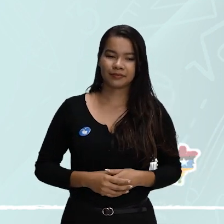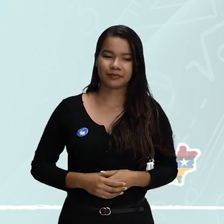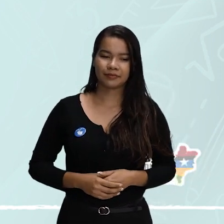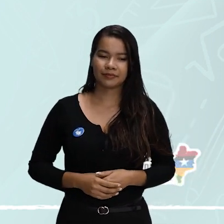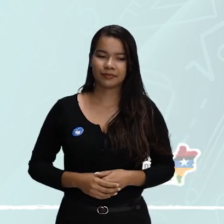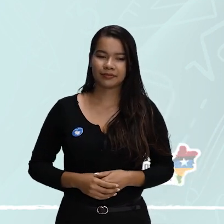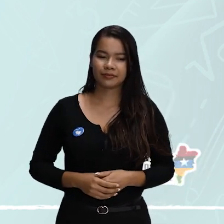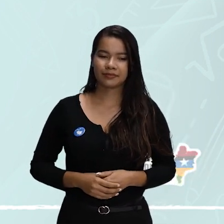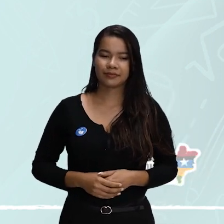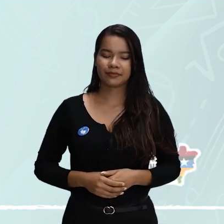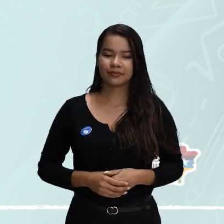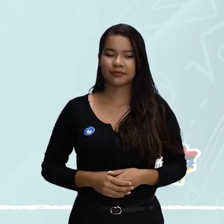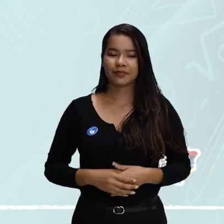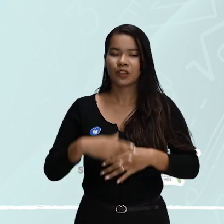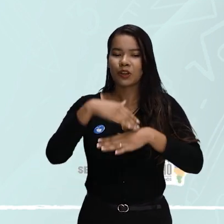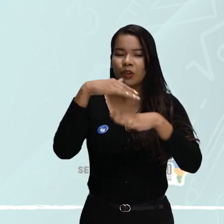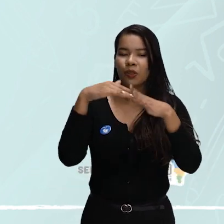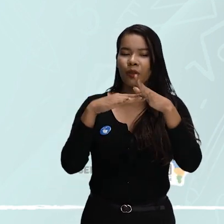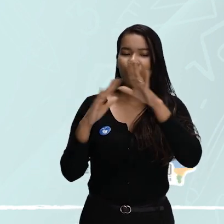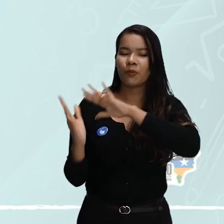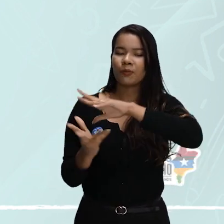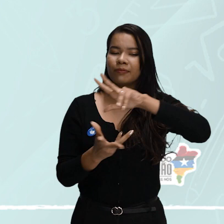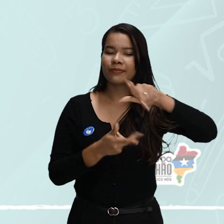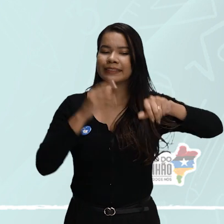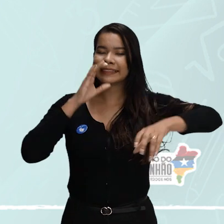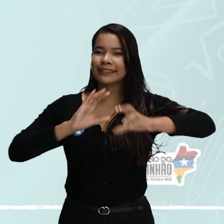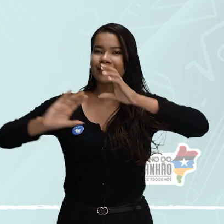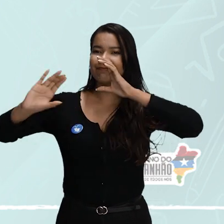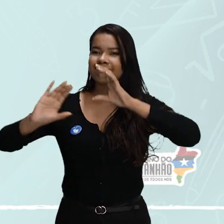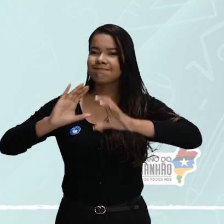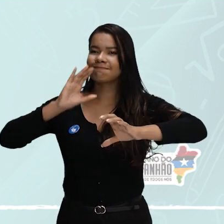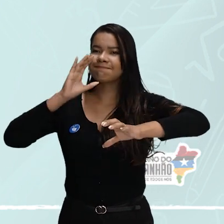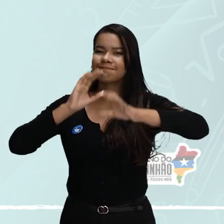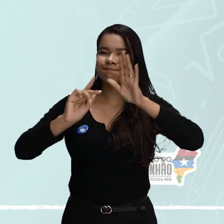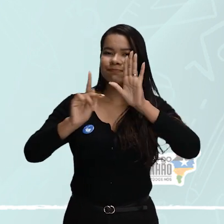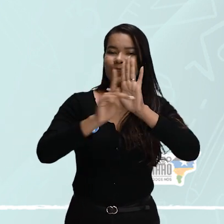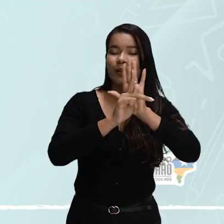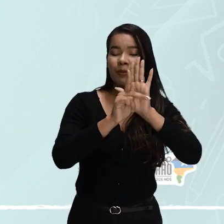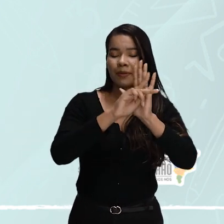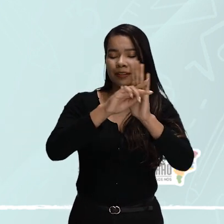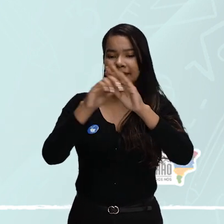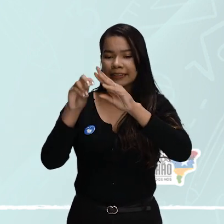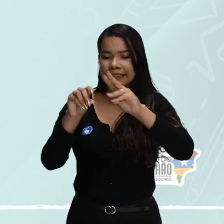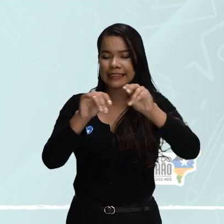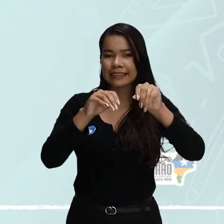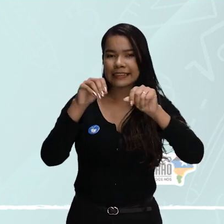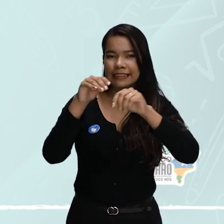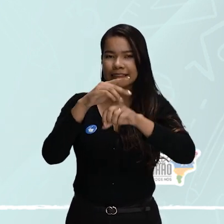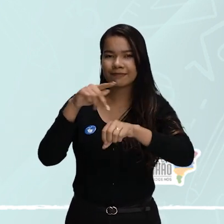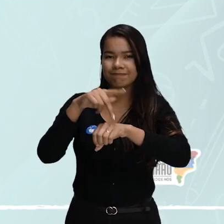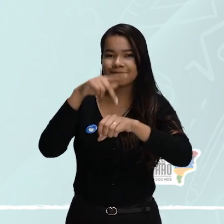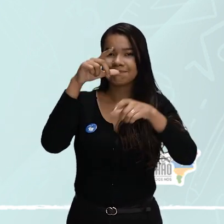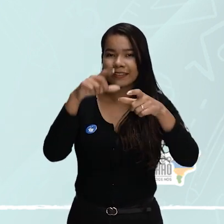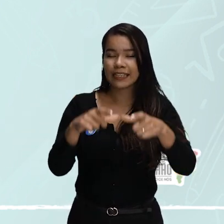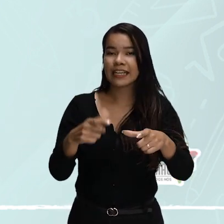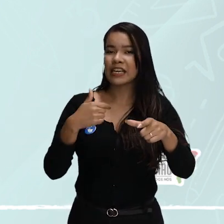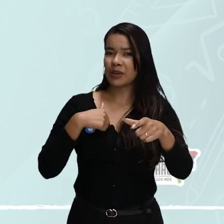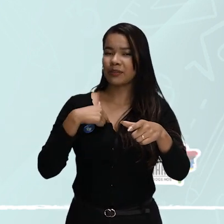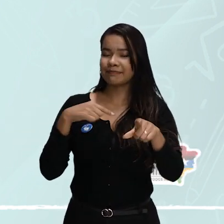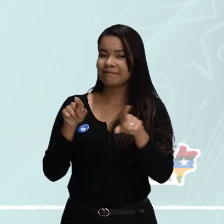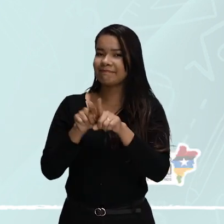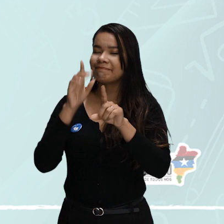sua terra, eu também vou cantar a minha.